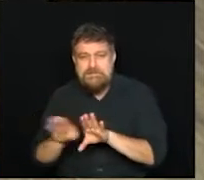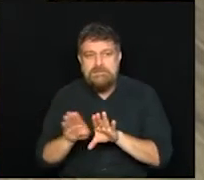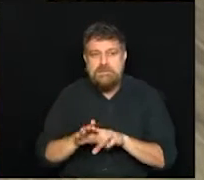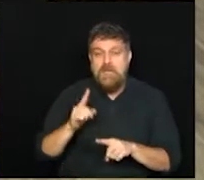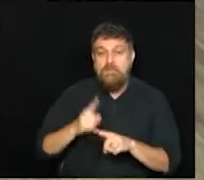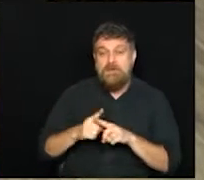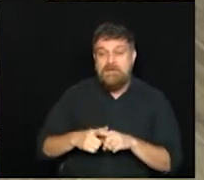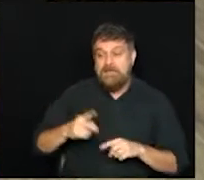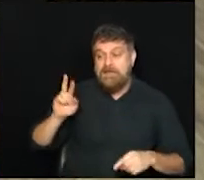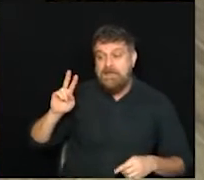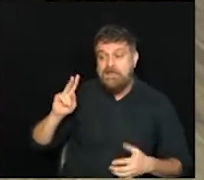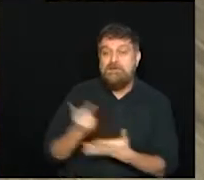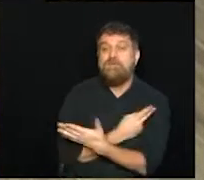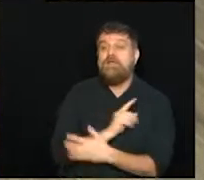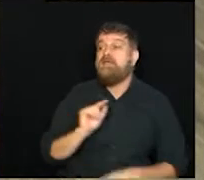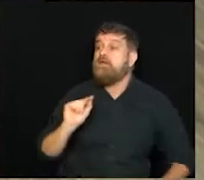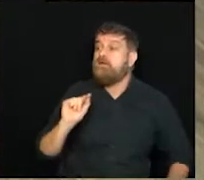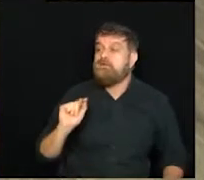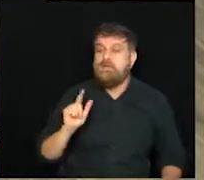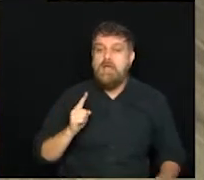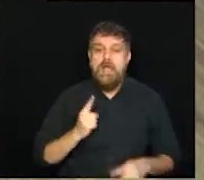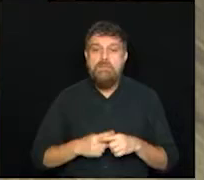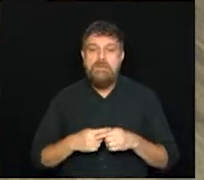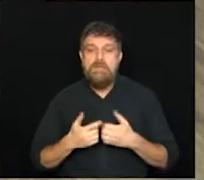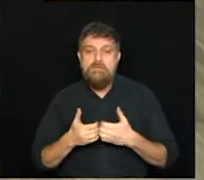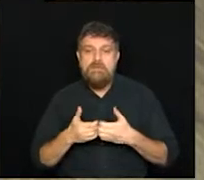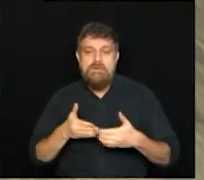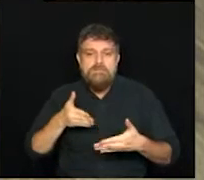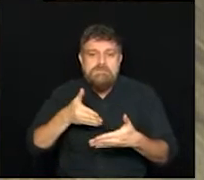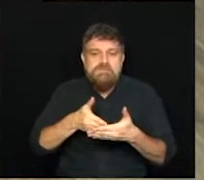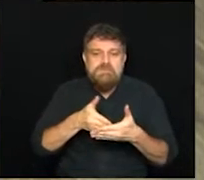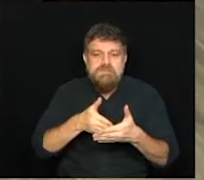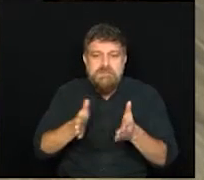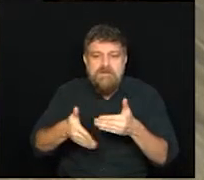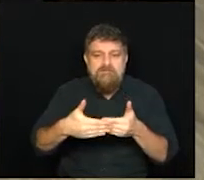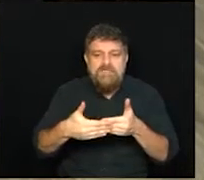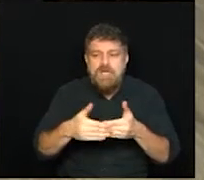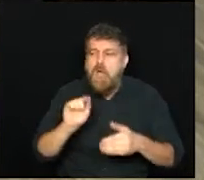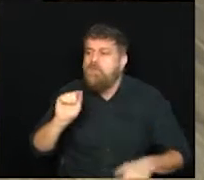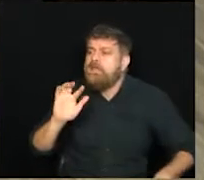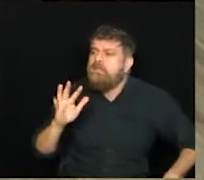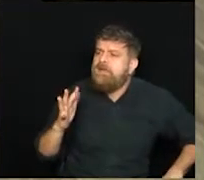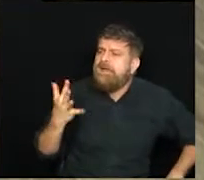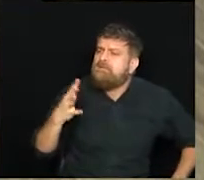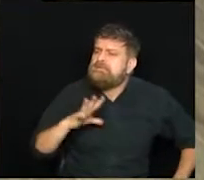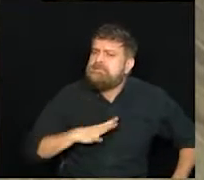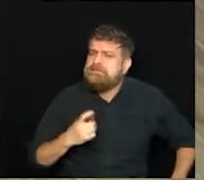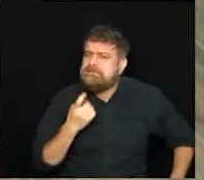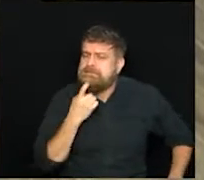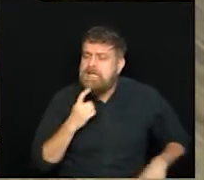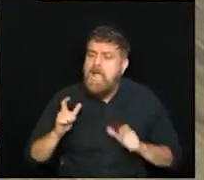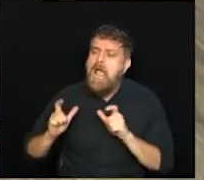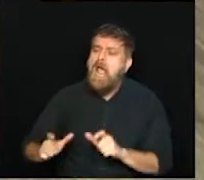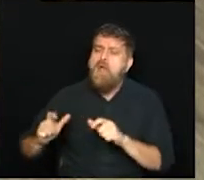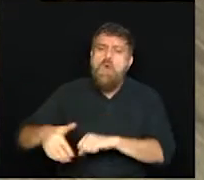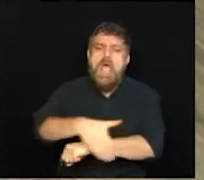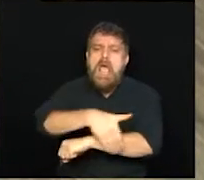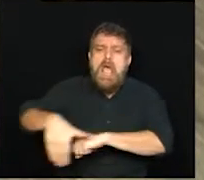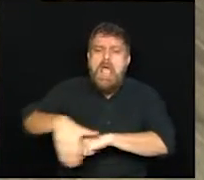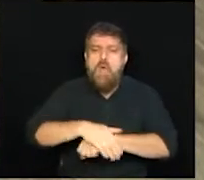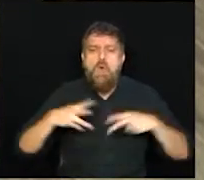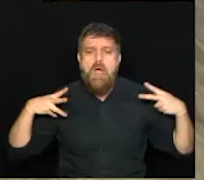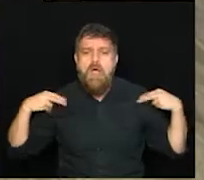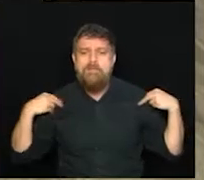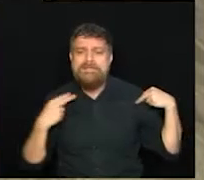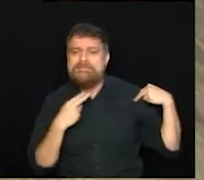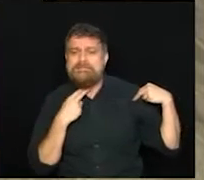é diferente desta interditação que vai acontecer na cidade de Campinas. O que vai acontecer, em quais ruas o motorista